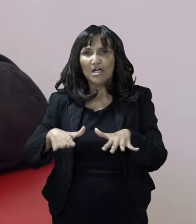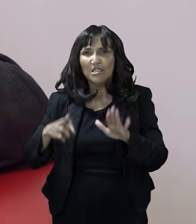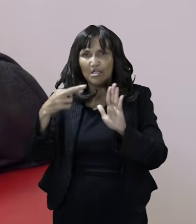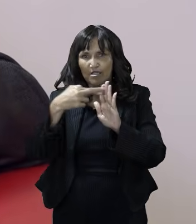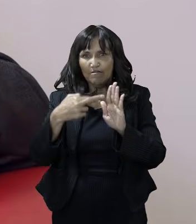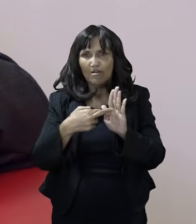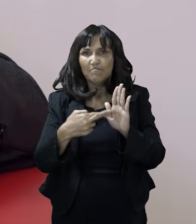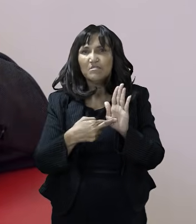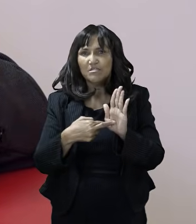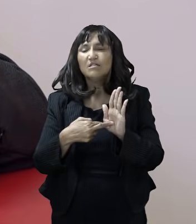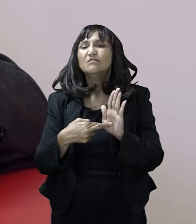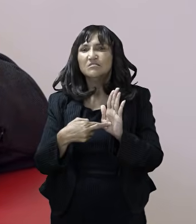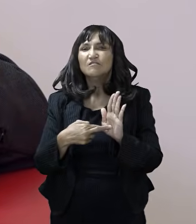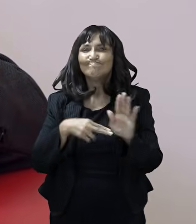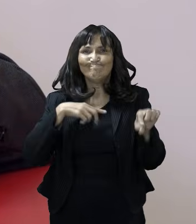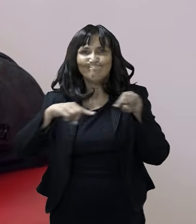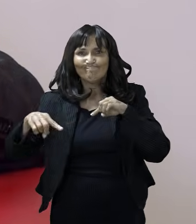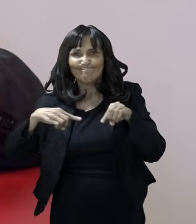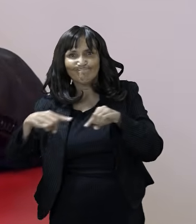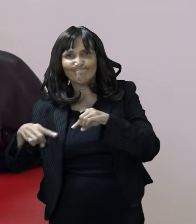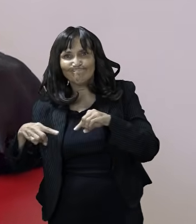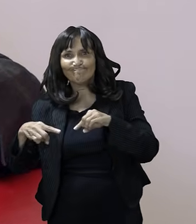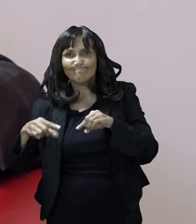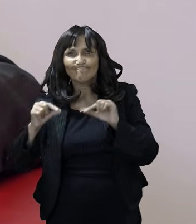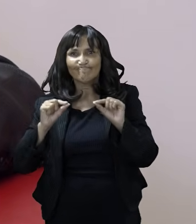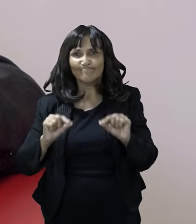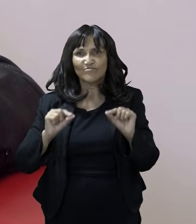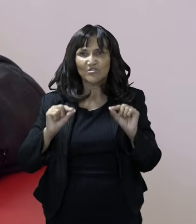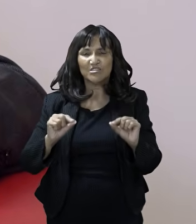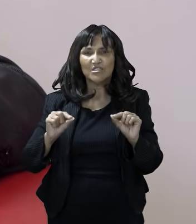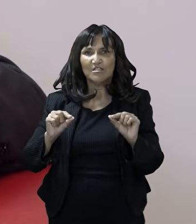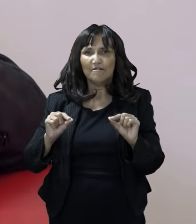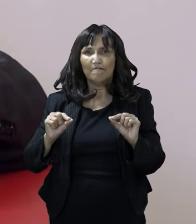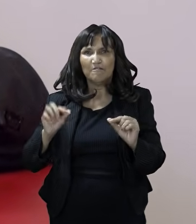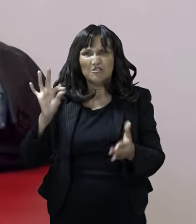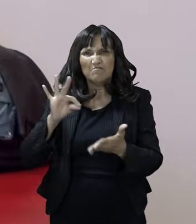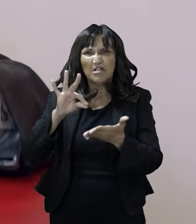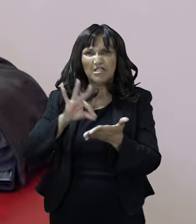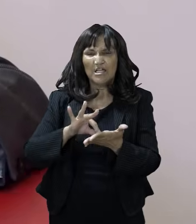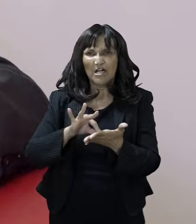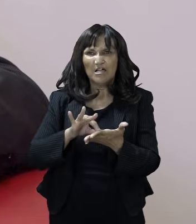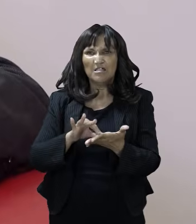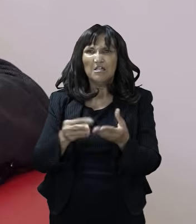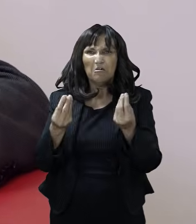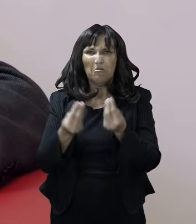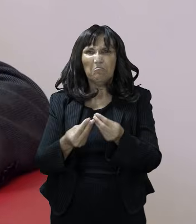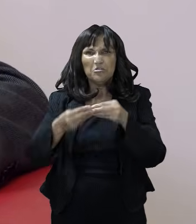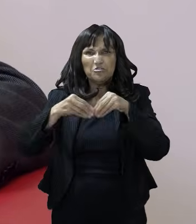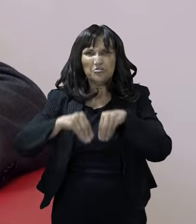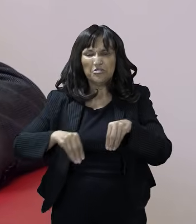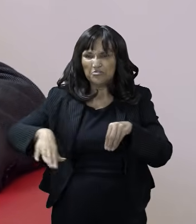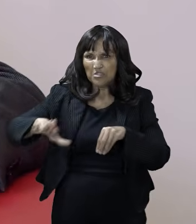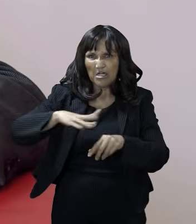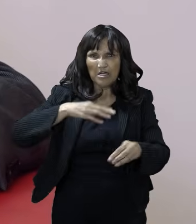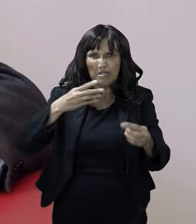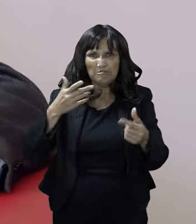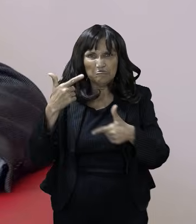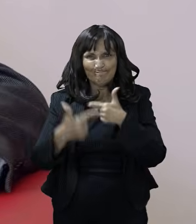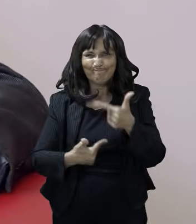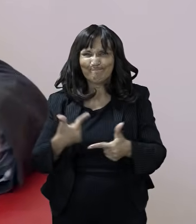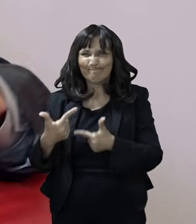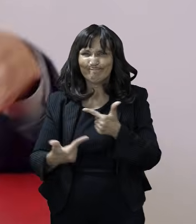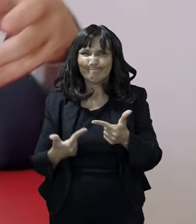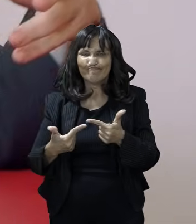regulamentação, ou esse debate sobre esse empreendedorismo, que na verdade é a precarização do mundo do trabalho,